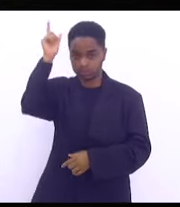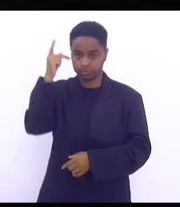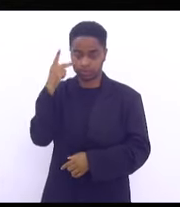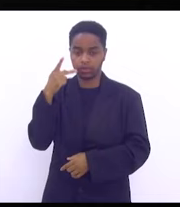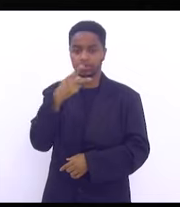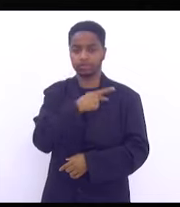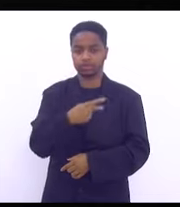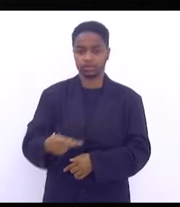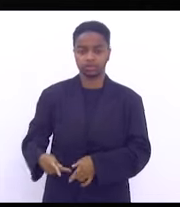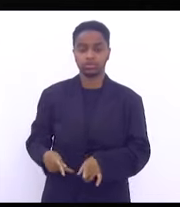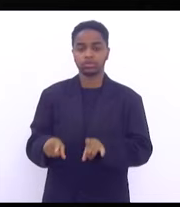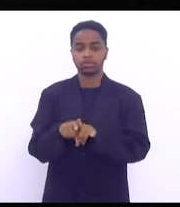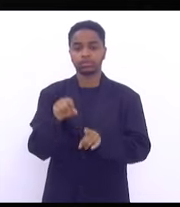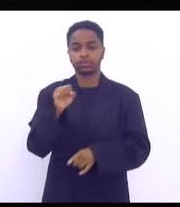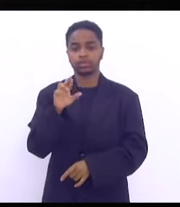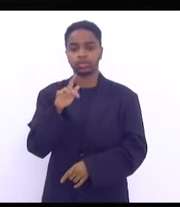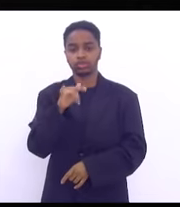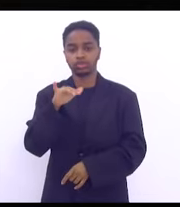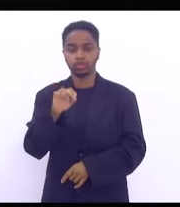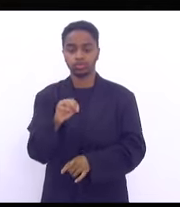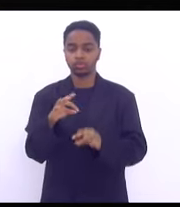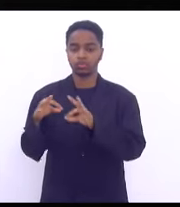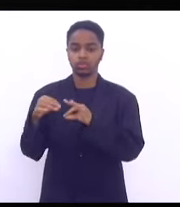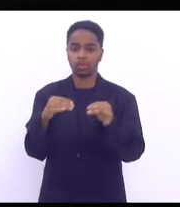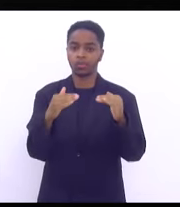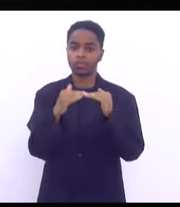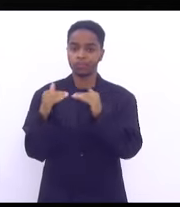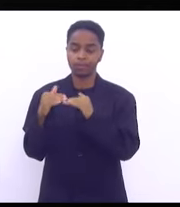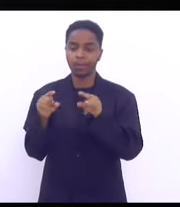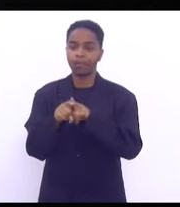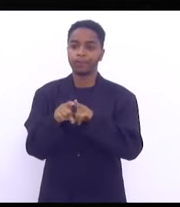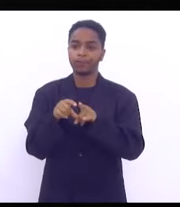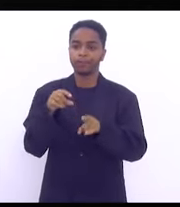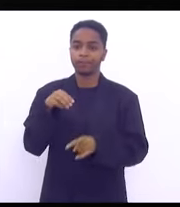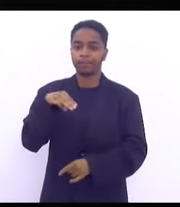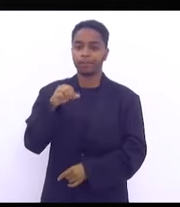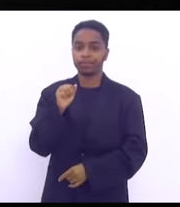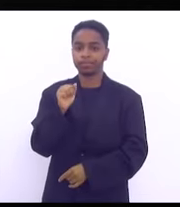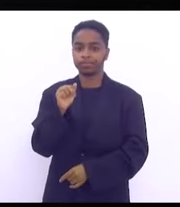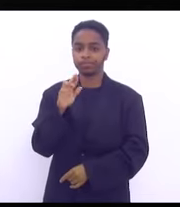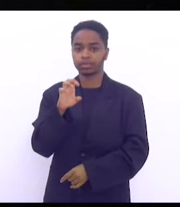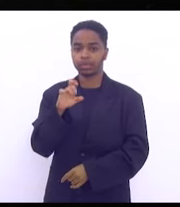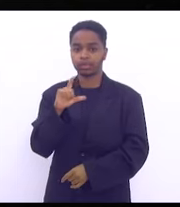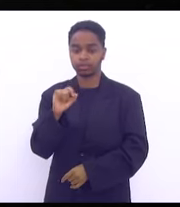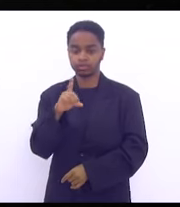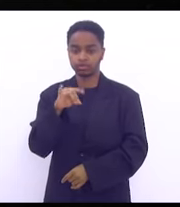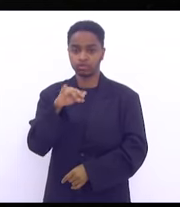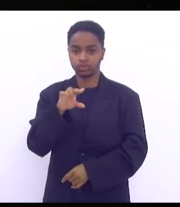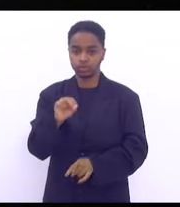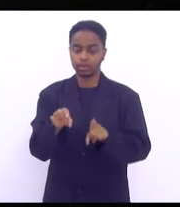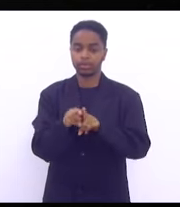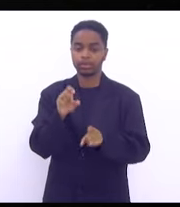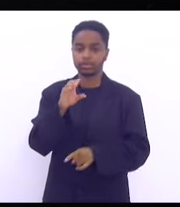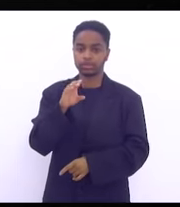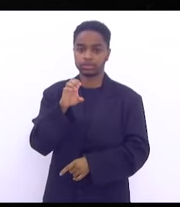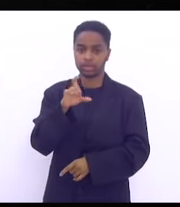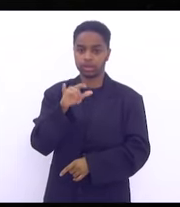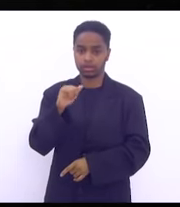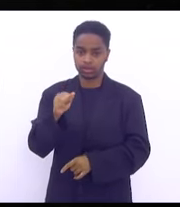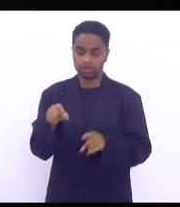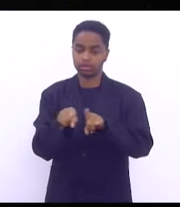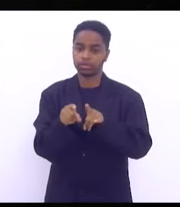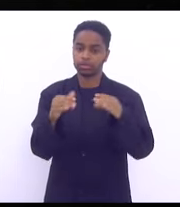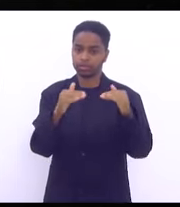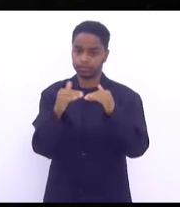presidente, estava o doutor Serginho, todo mundo concordou. Marcelo Seudino, a minha amiga Célia Jordão também estava. Concordamos